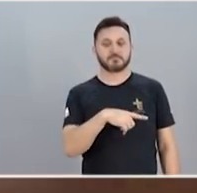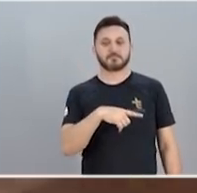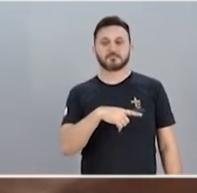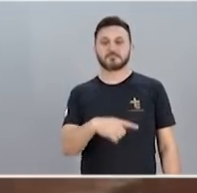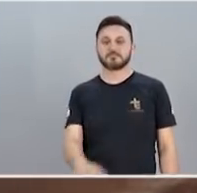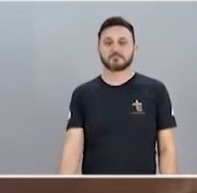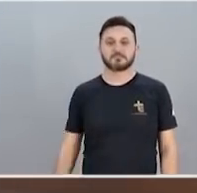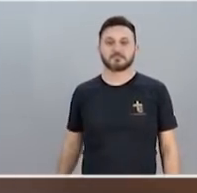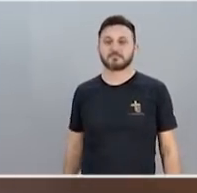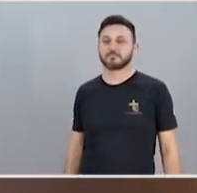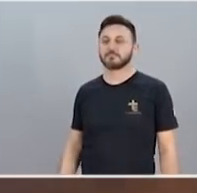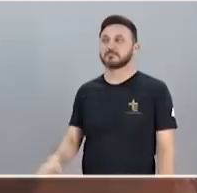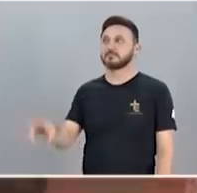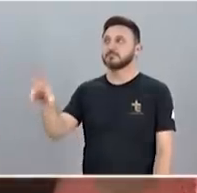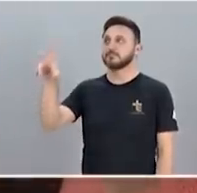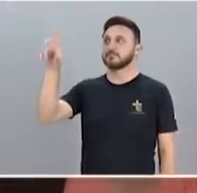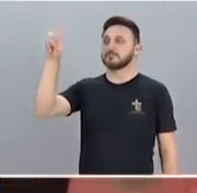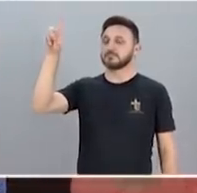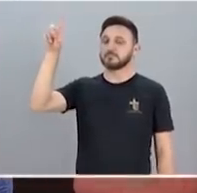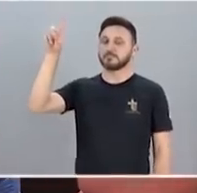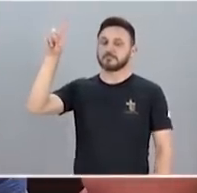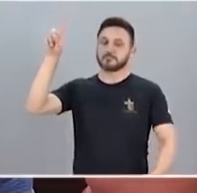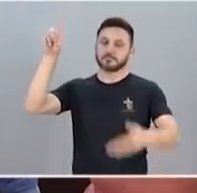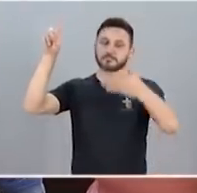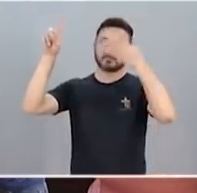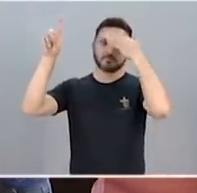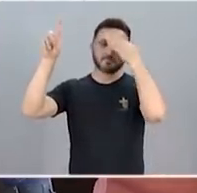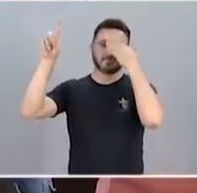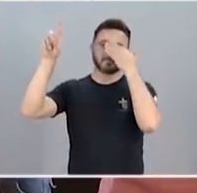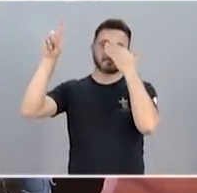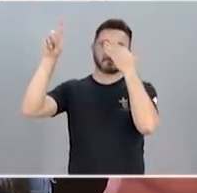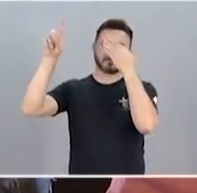Agradecendo a Deus,